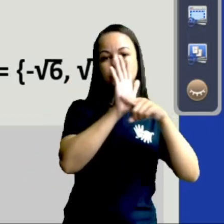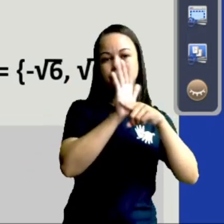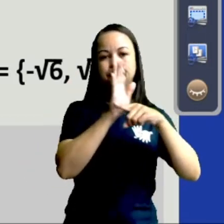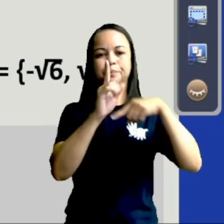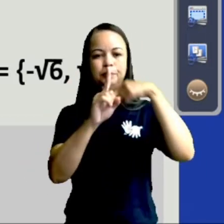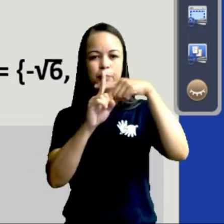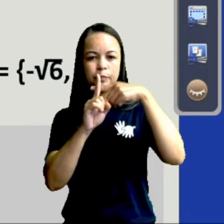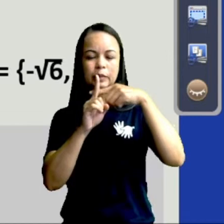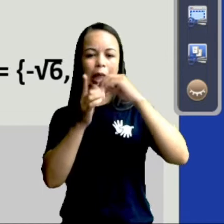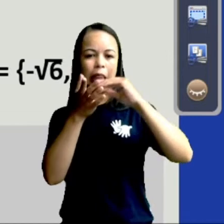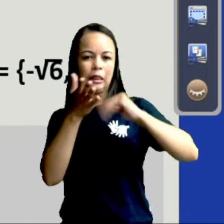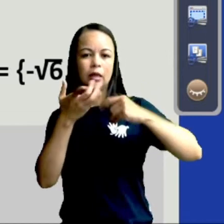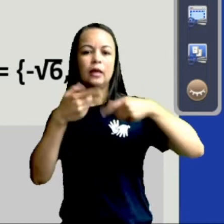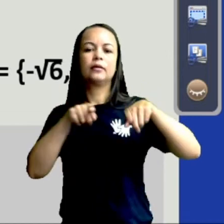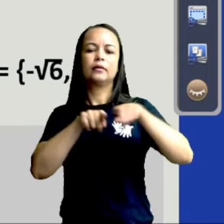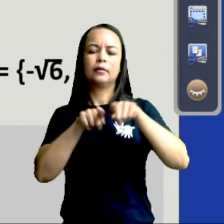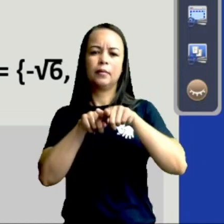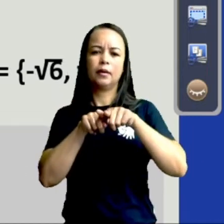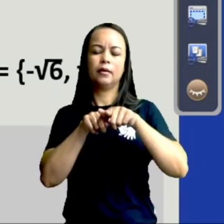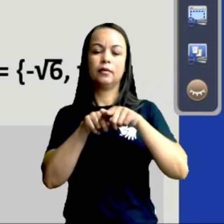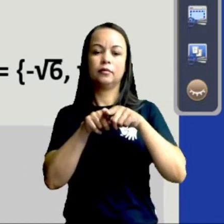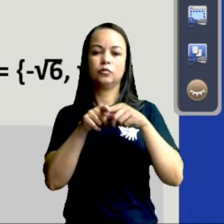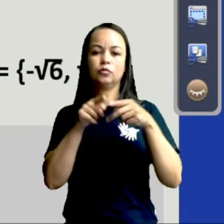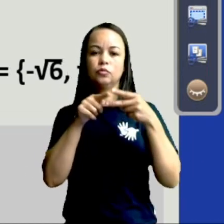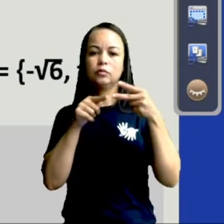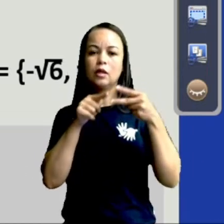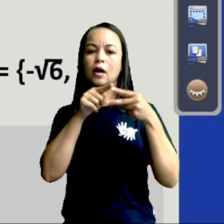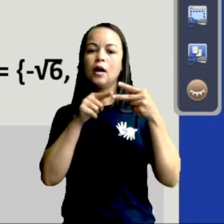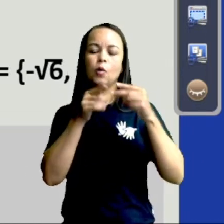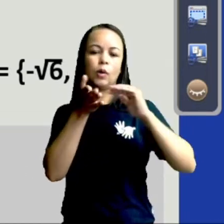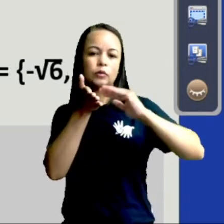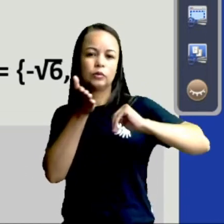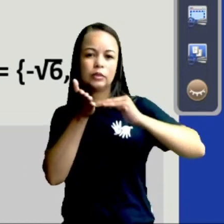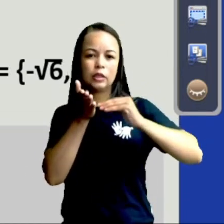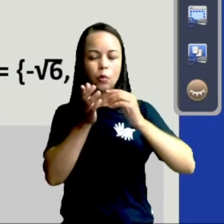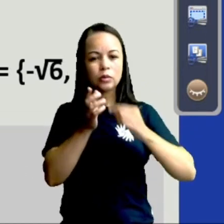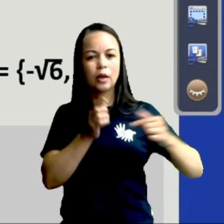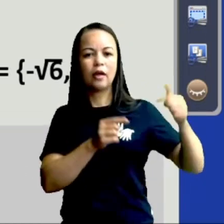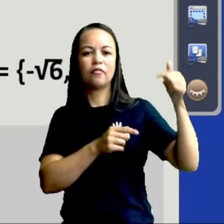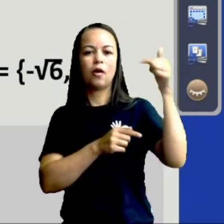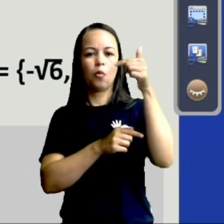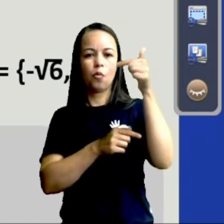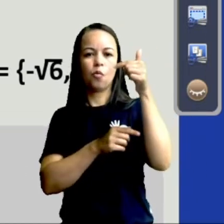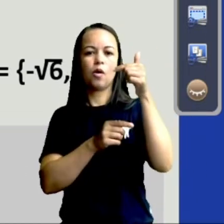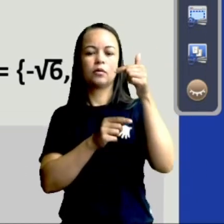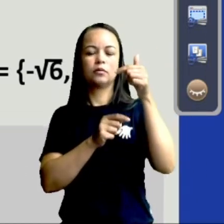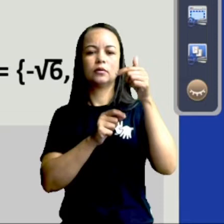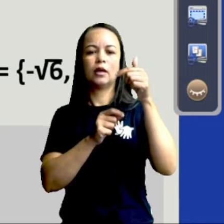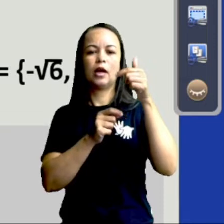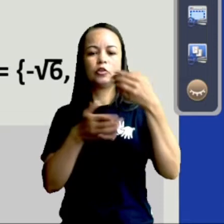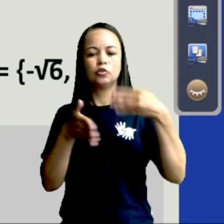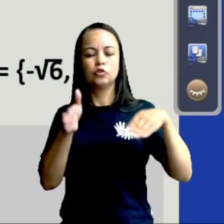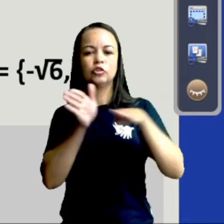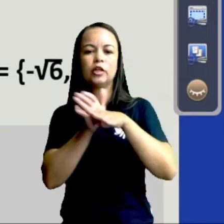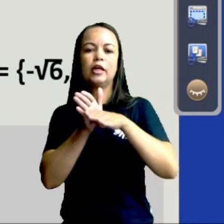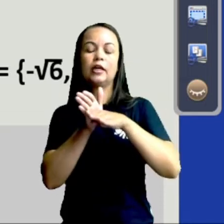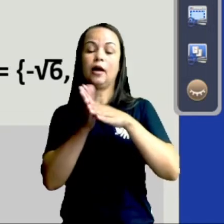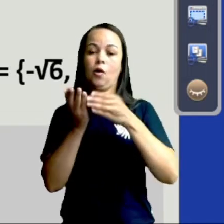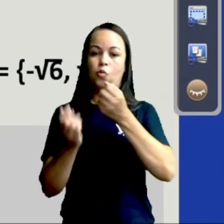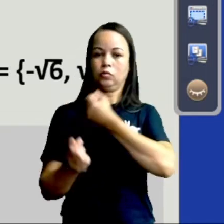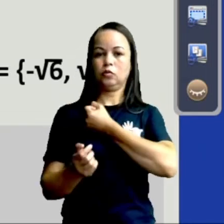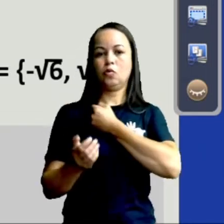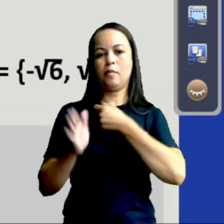Por quê? Tanto o número positivo quanto o negativo, quando a gente eleva ao quadrado, chega em um resultado negativo. Aí